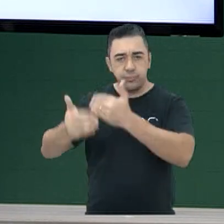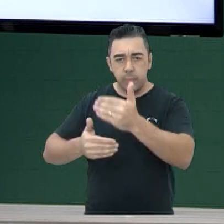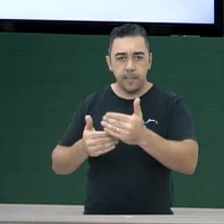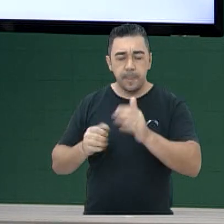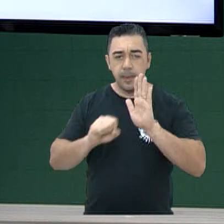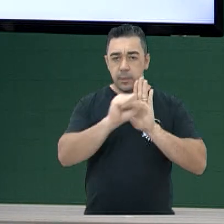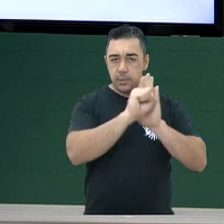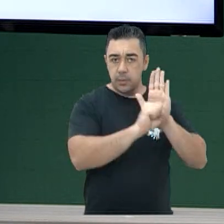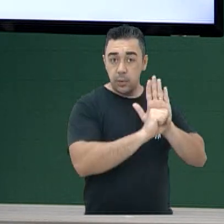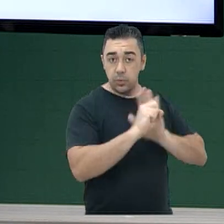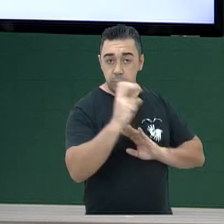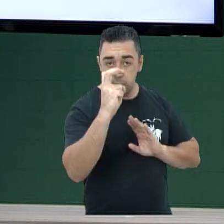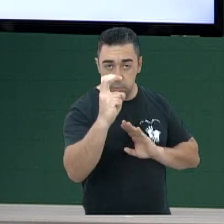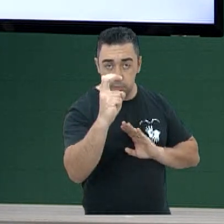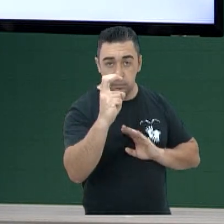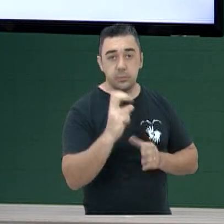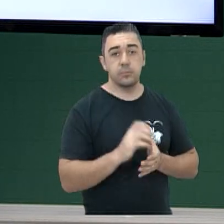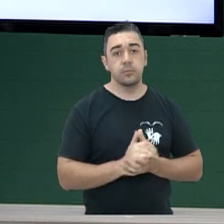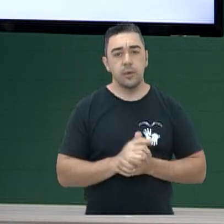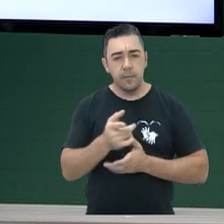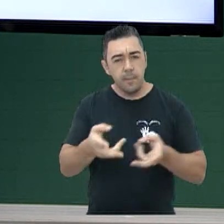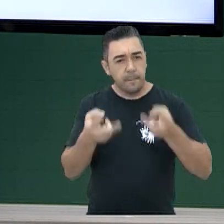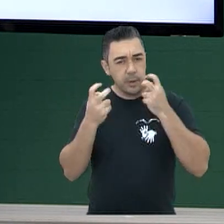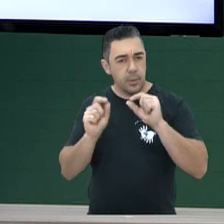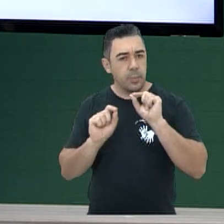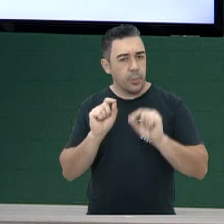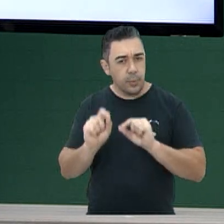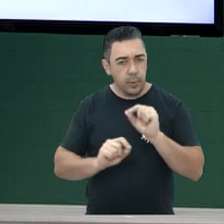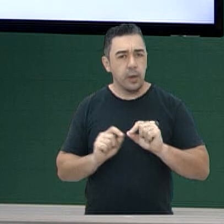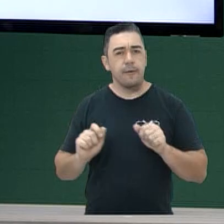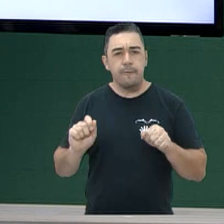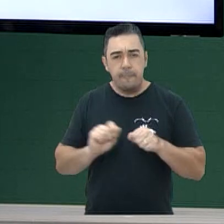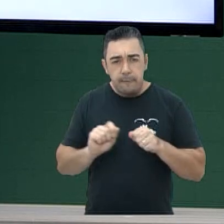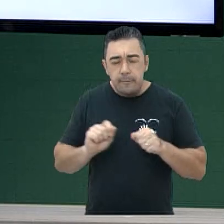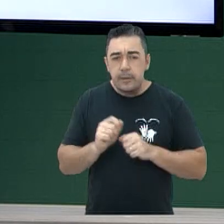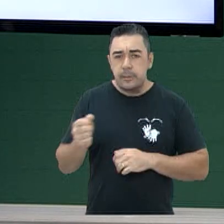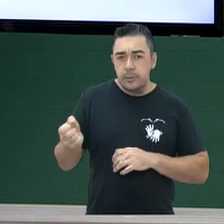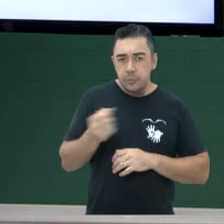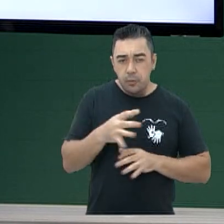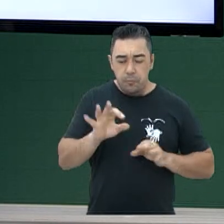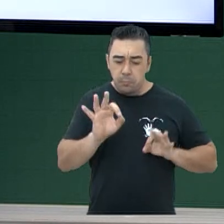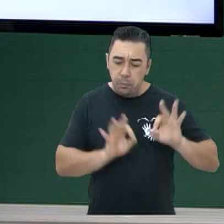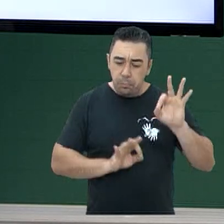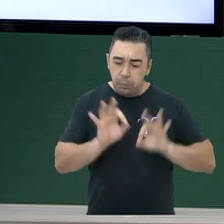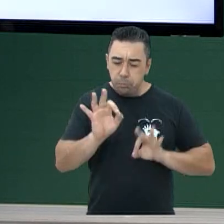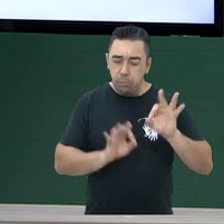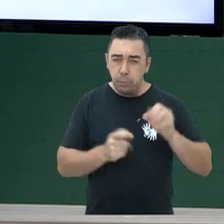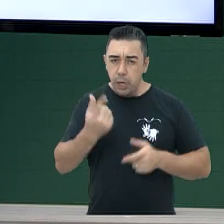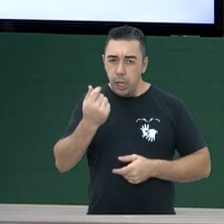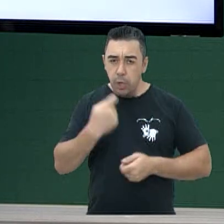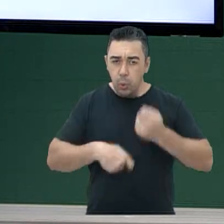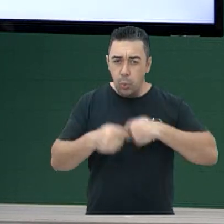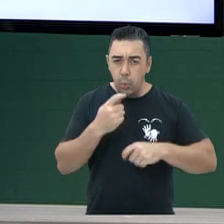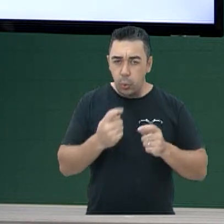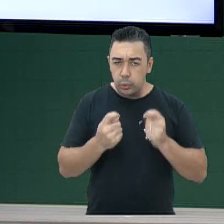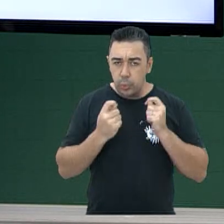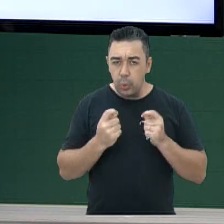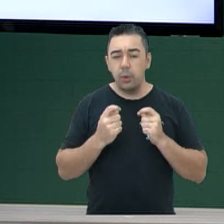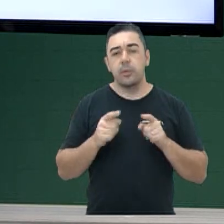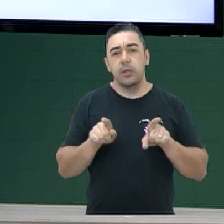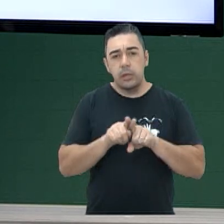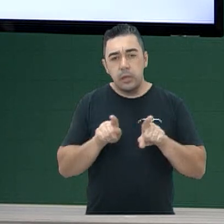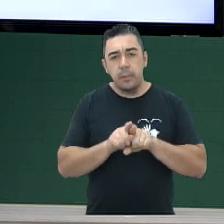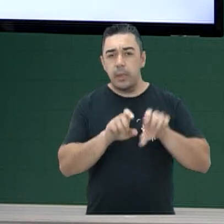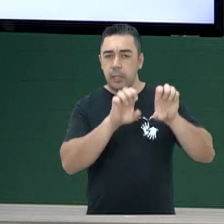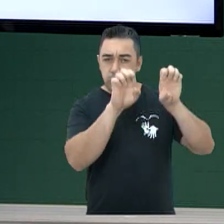do século V, vocês já começaram a perceber que vai se formando uma nova ordem econômica, uma nova forma de